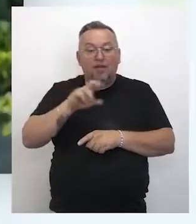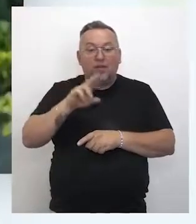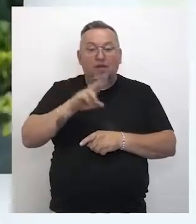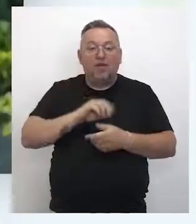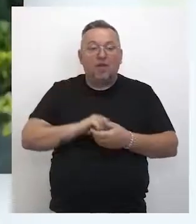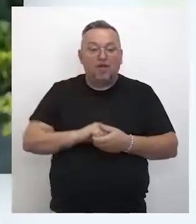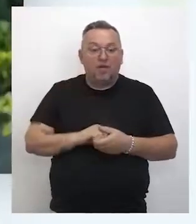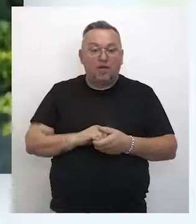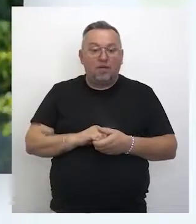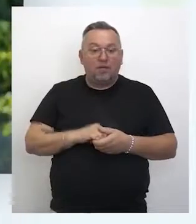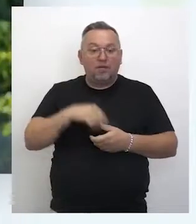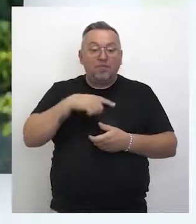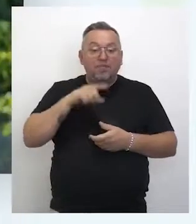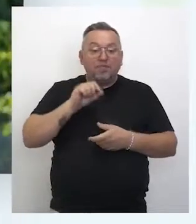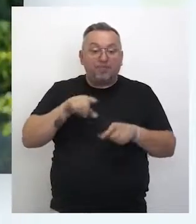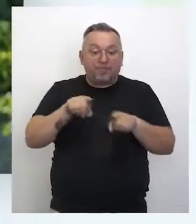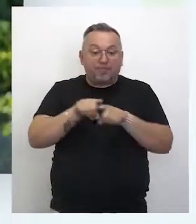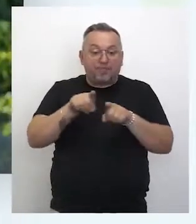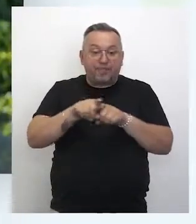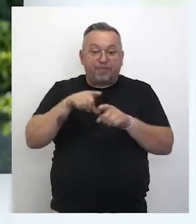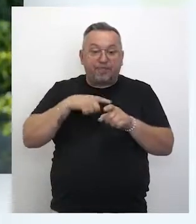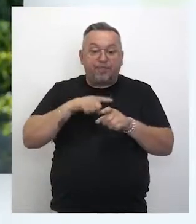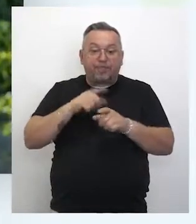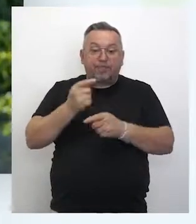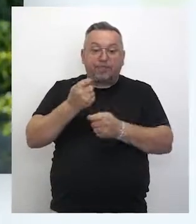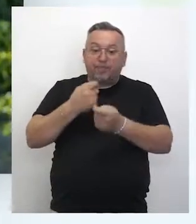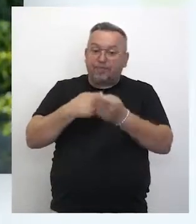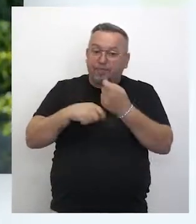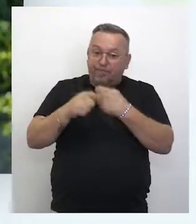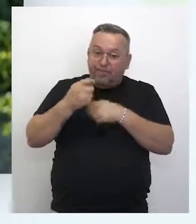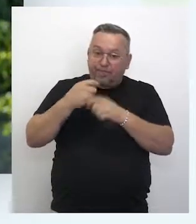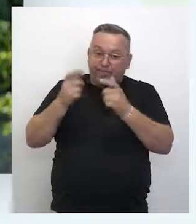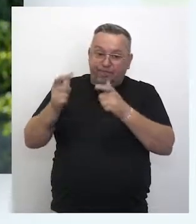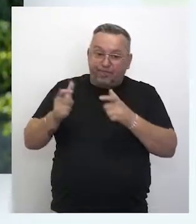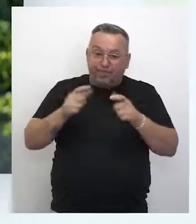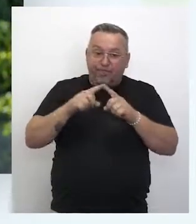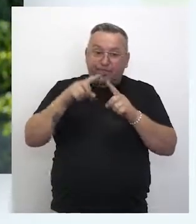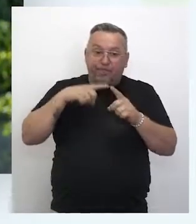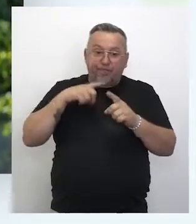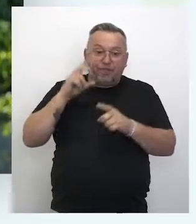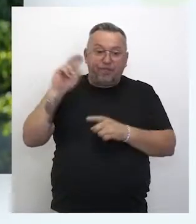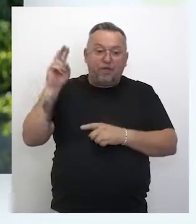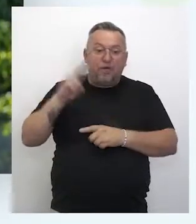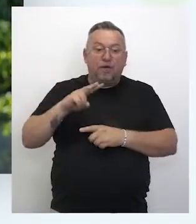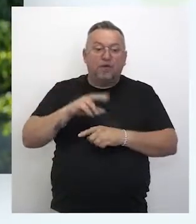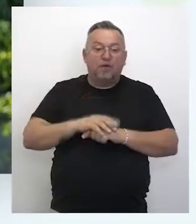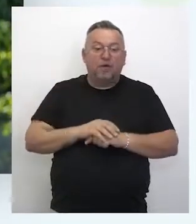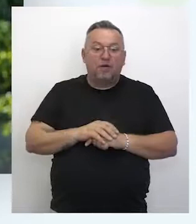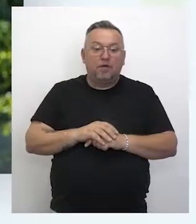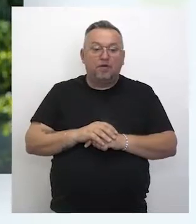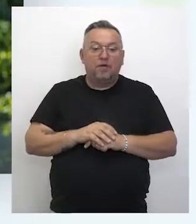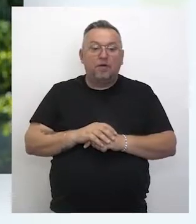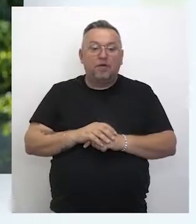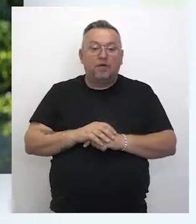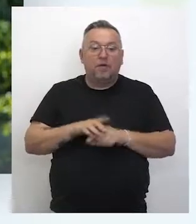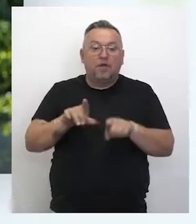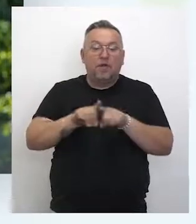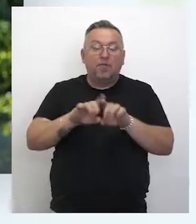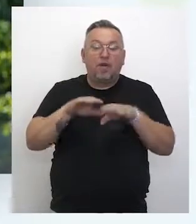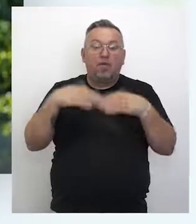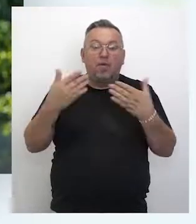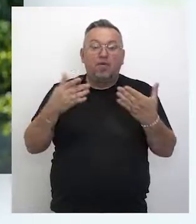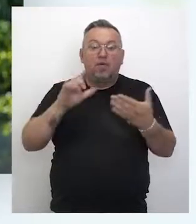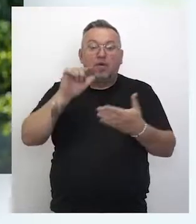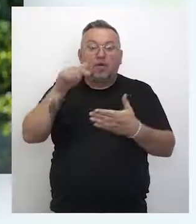milhões. Tem a questão também da economia local, que recebe um acréscimo de recursos nesse período do manejo, quanto também